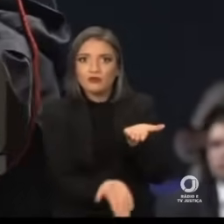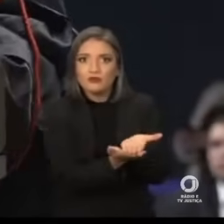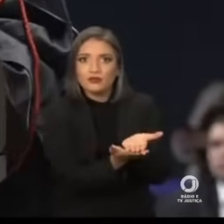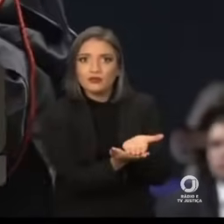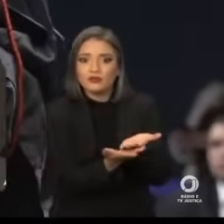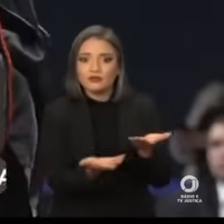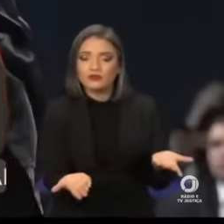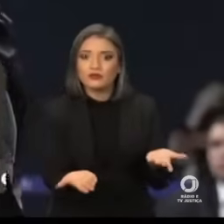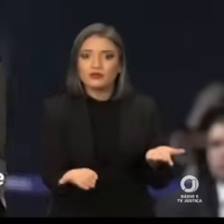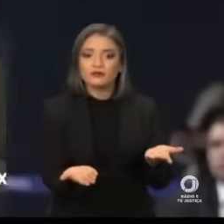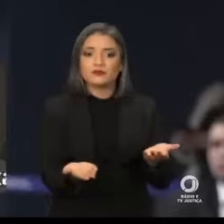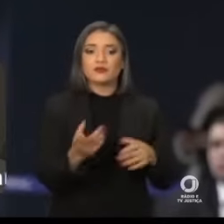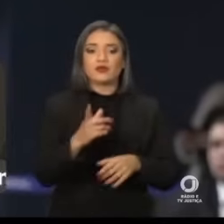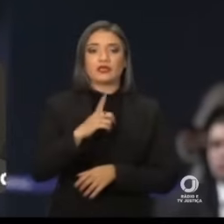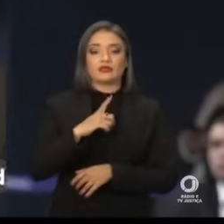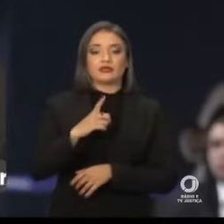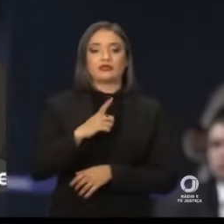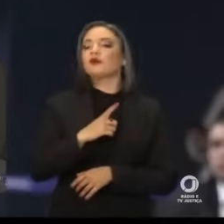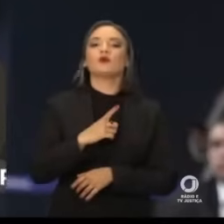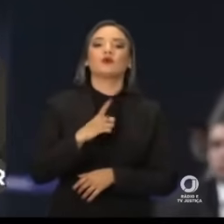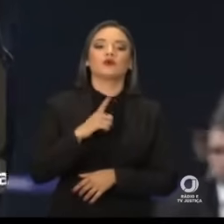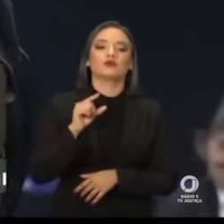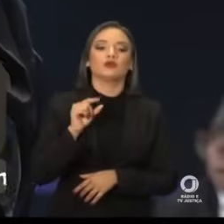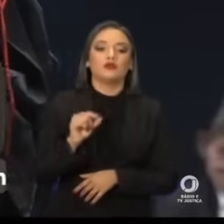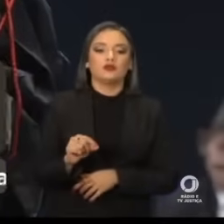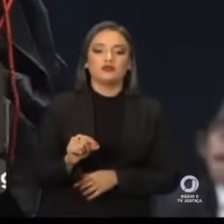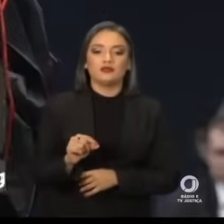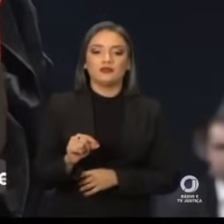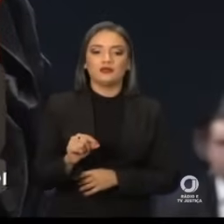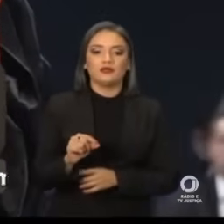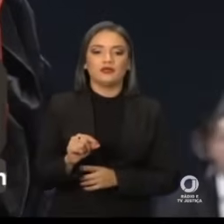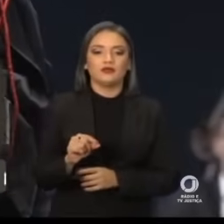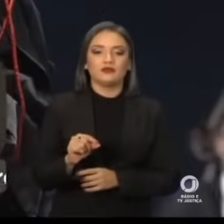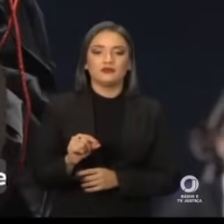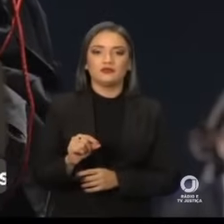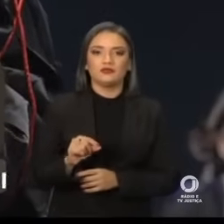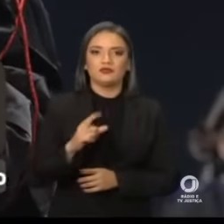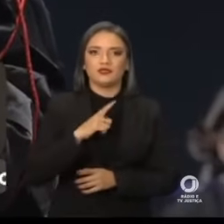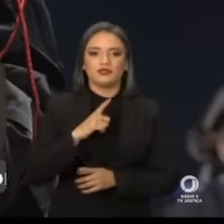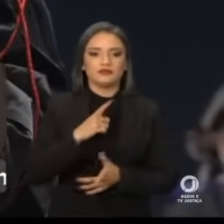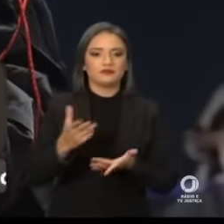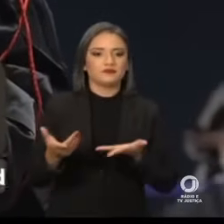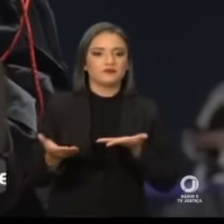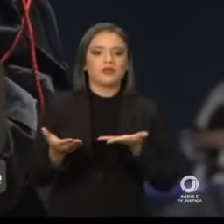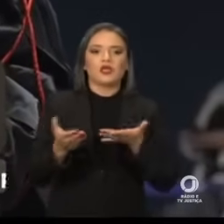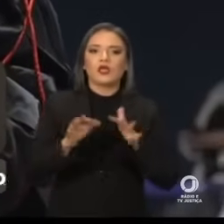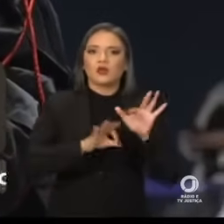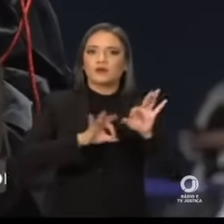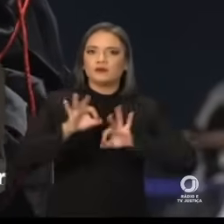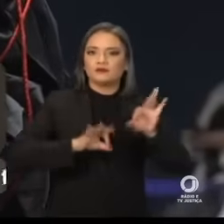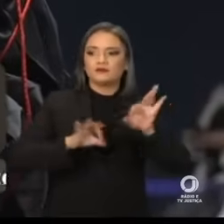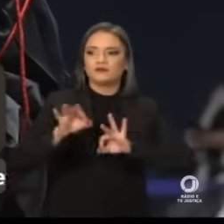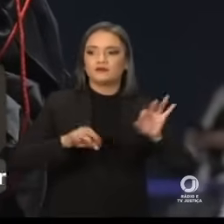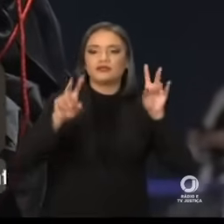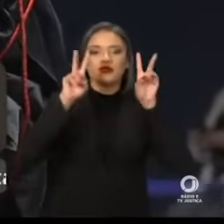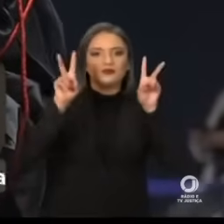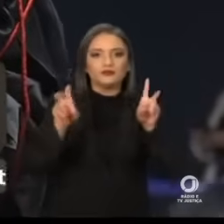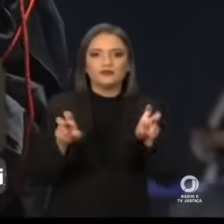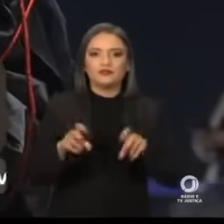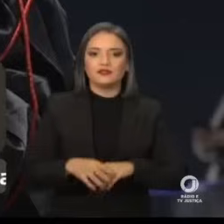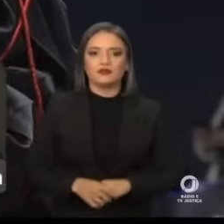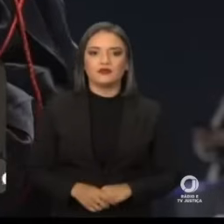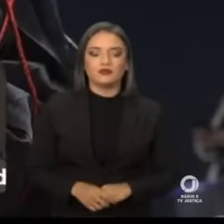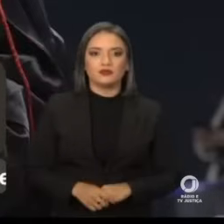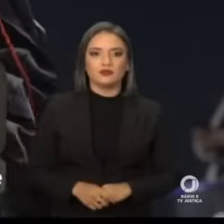separei aqui, ministro, para não tomar mais tempo com relação a esse tema, mas de uma forma muito simples,